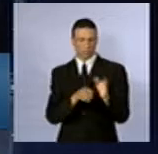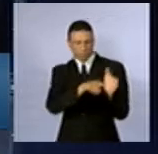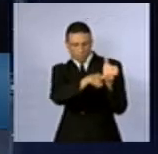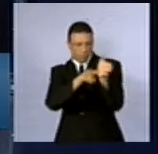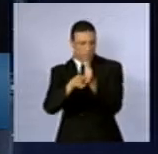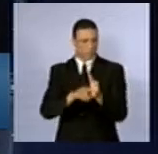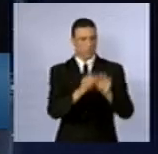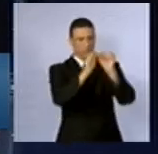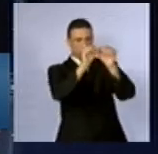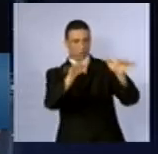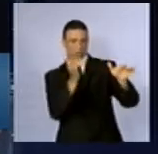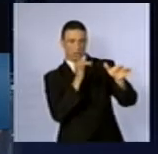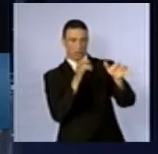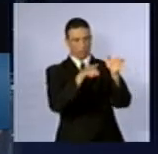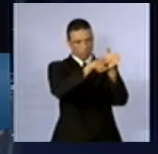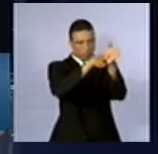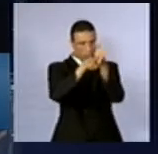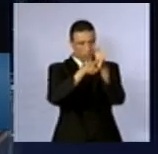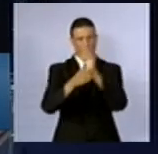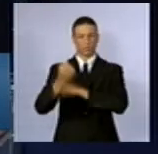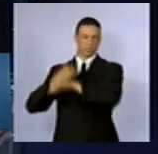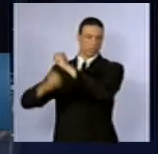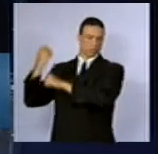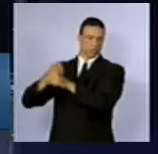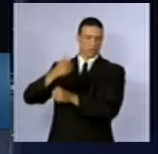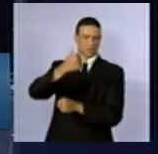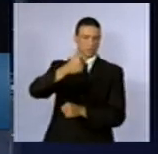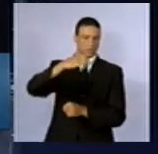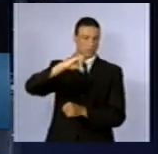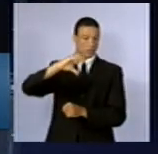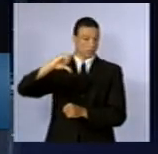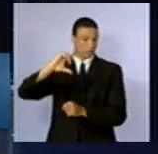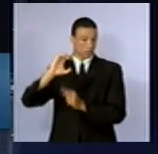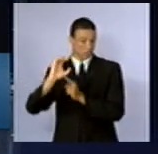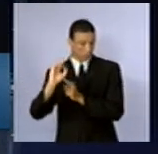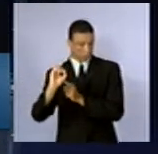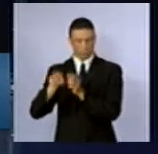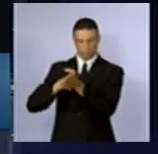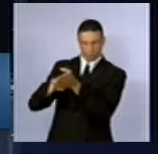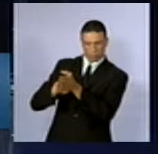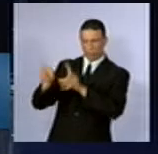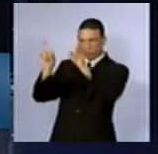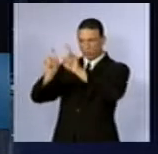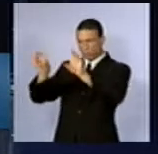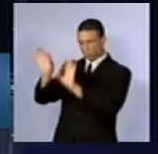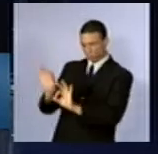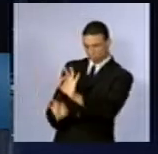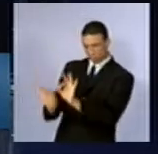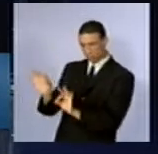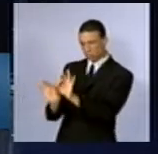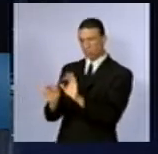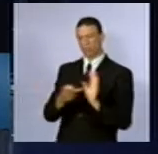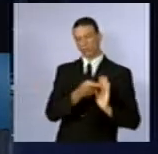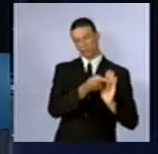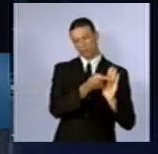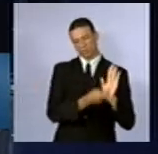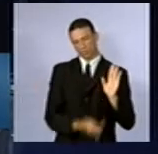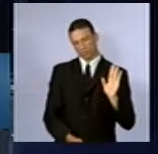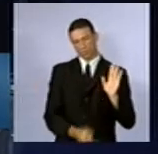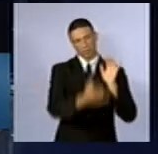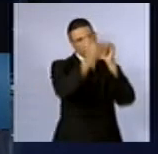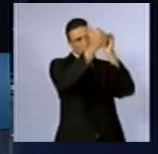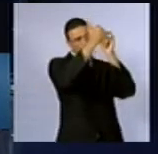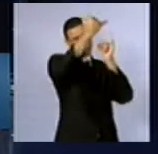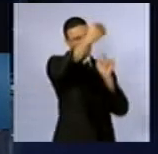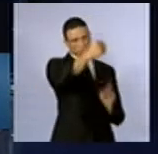né? Posteriormente, nos anos 90, o desenvolvimento dos modelos computacionais para projeto das linhas,